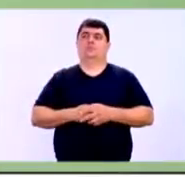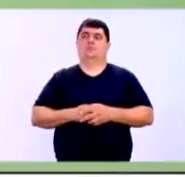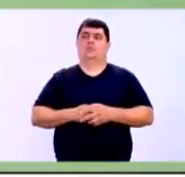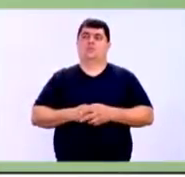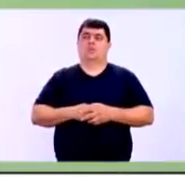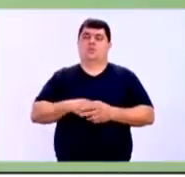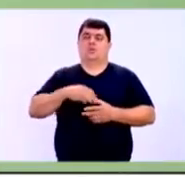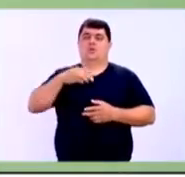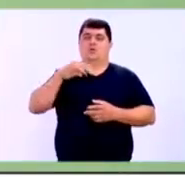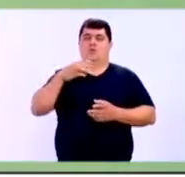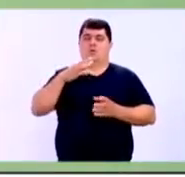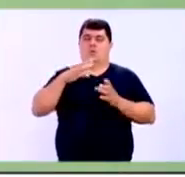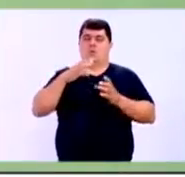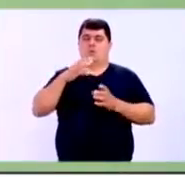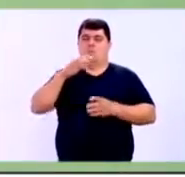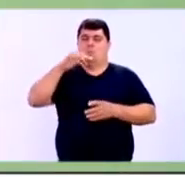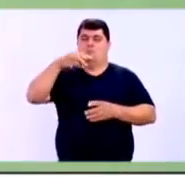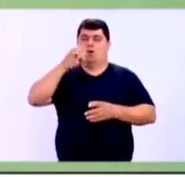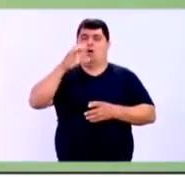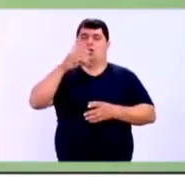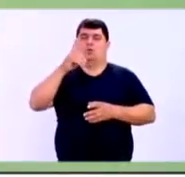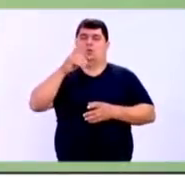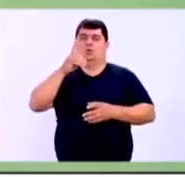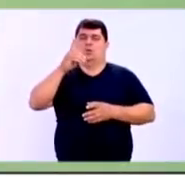Conta de mercadoria desdobrada.